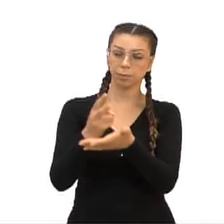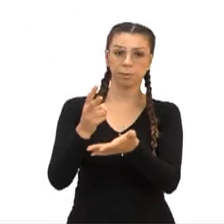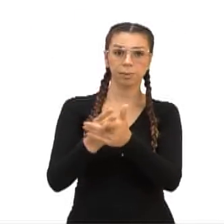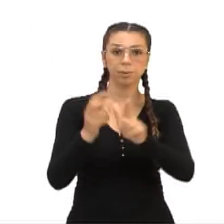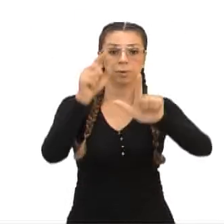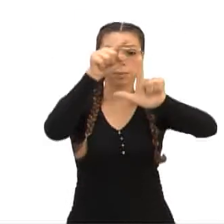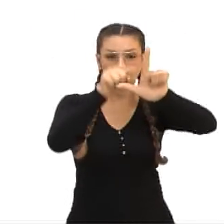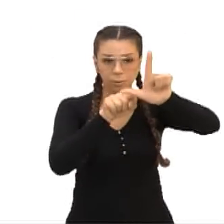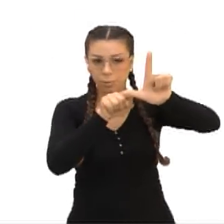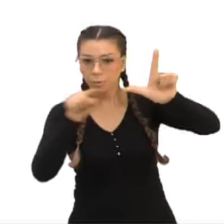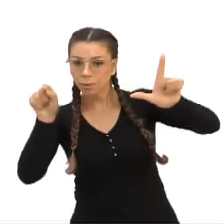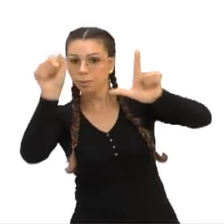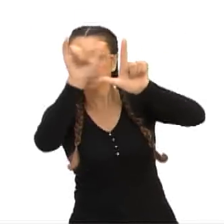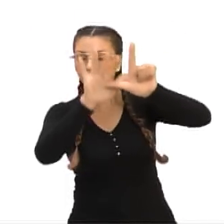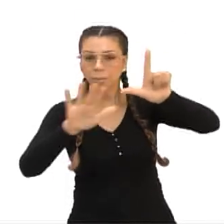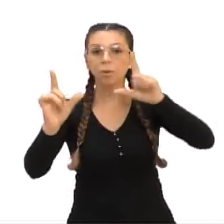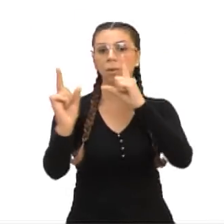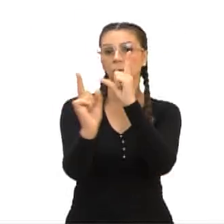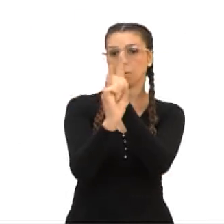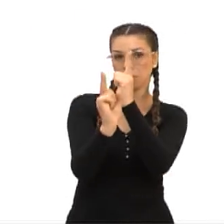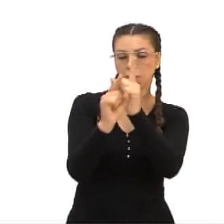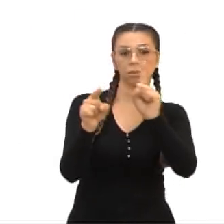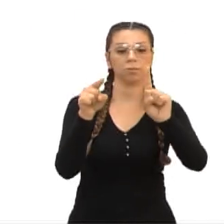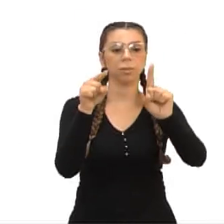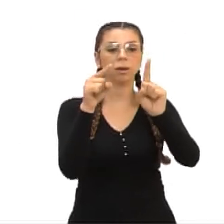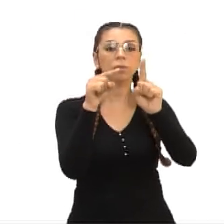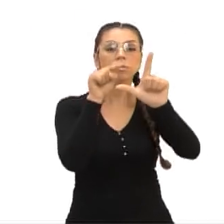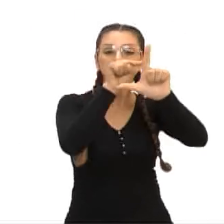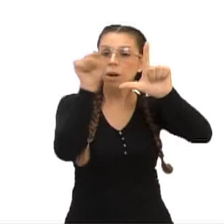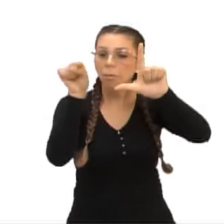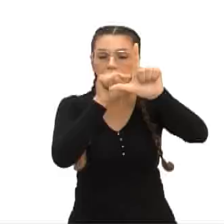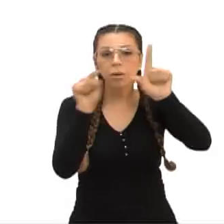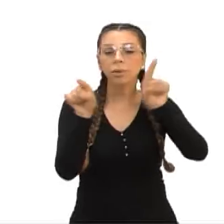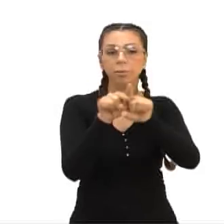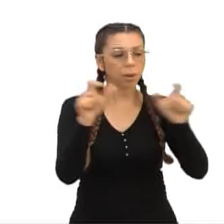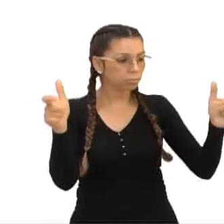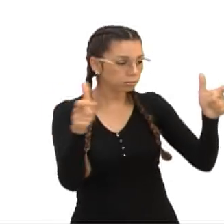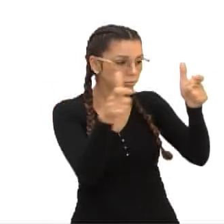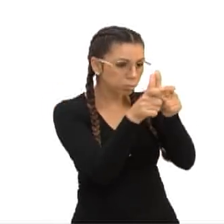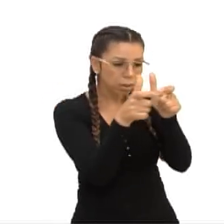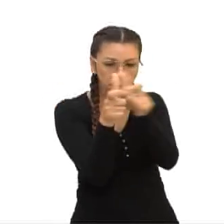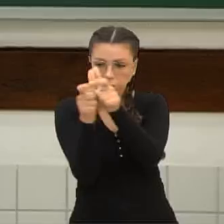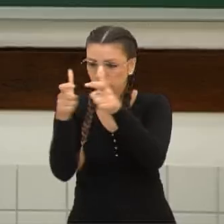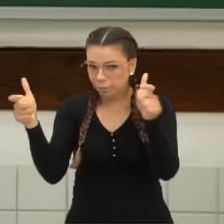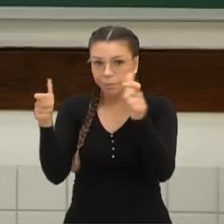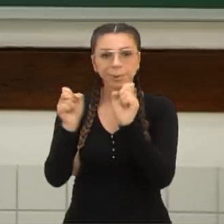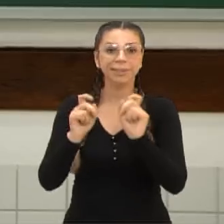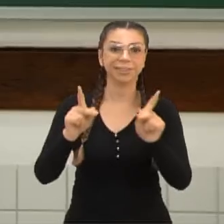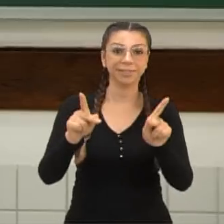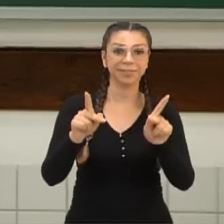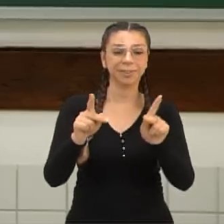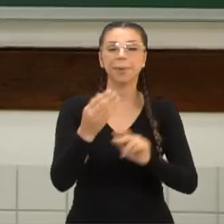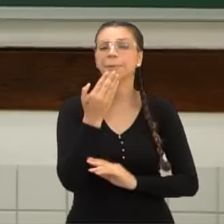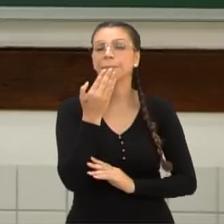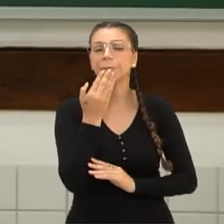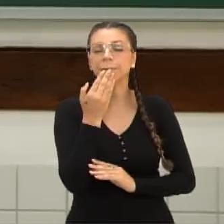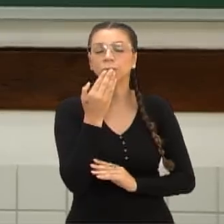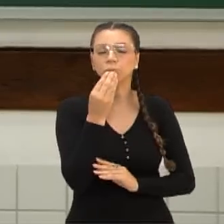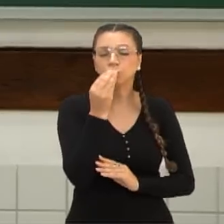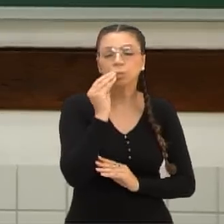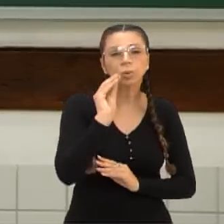plano cartesiano, localização de pontos e ampliação e redução de quadriláteros. Beleza? Beijo bem